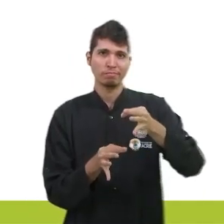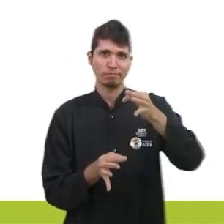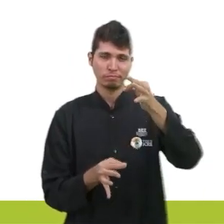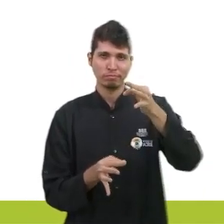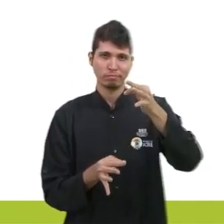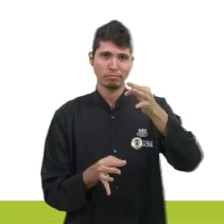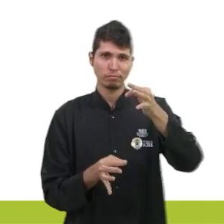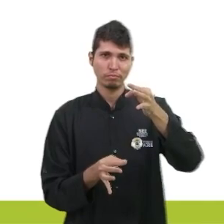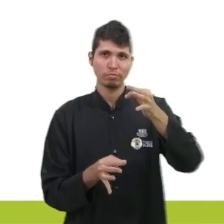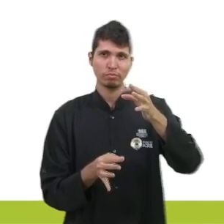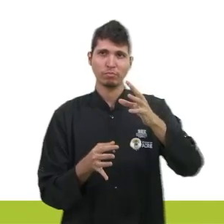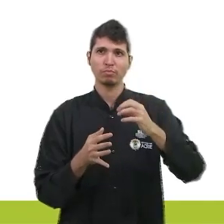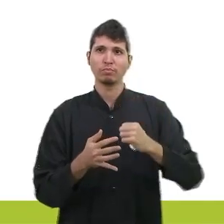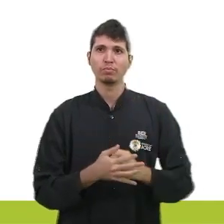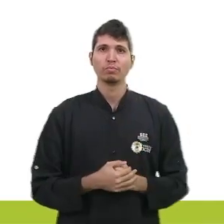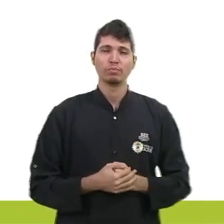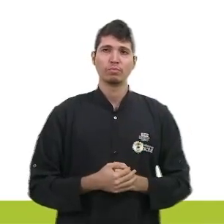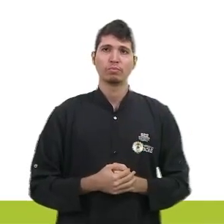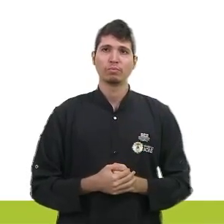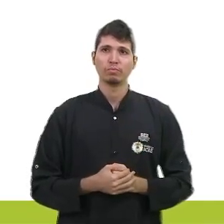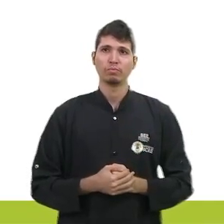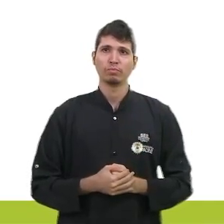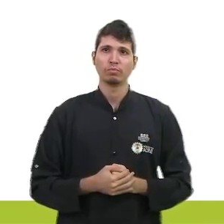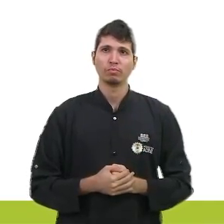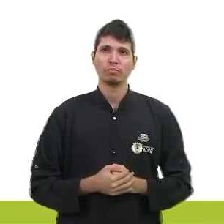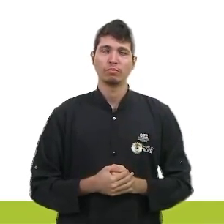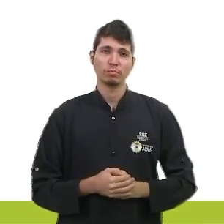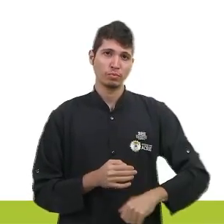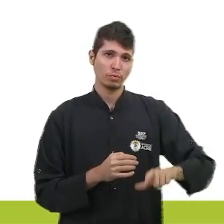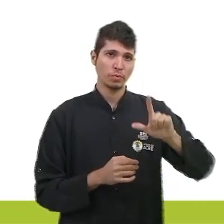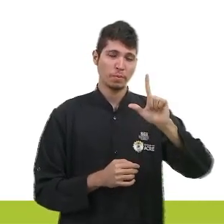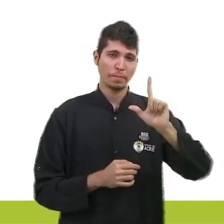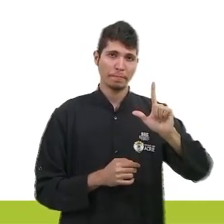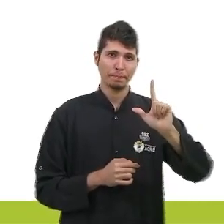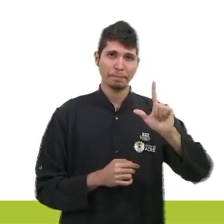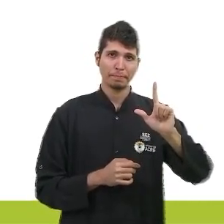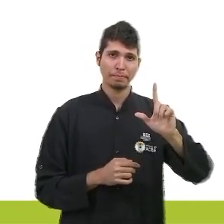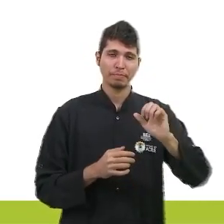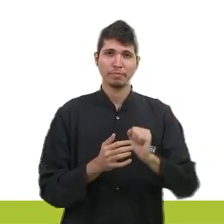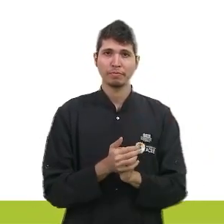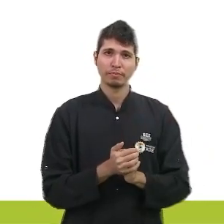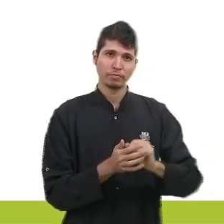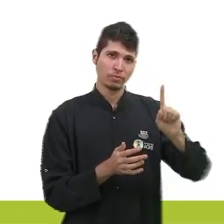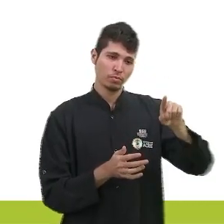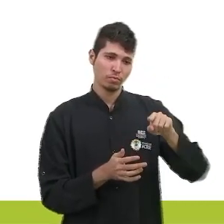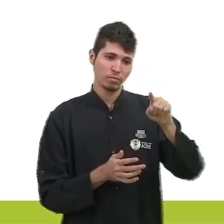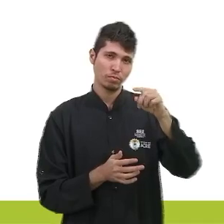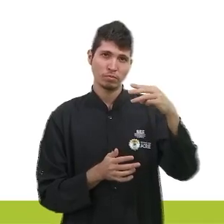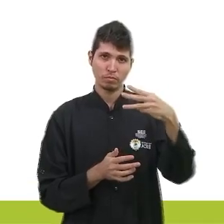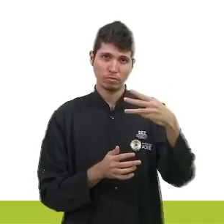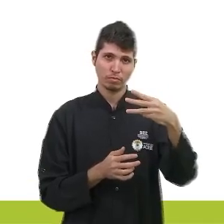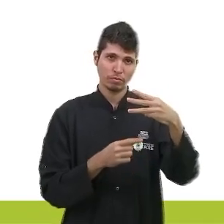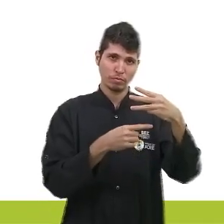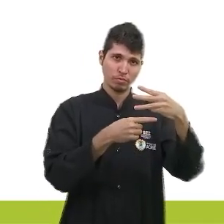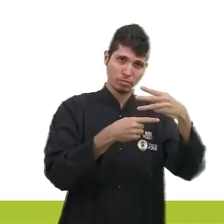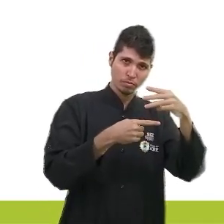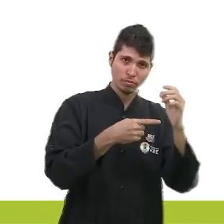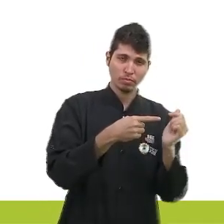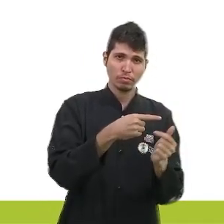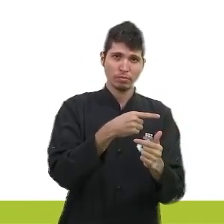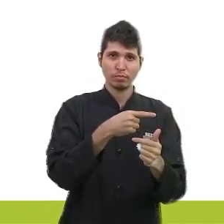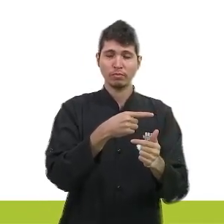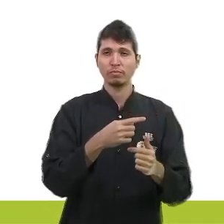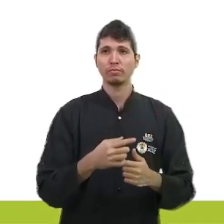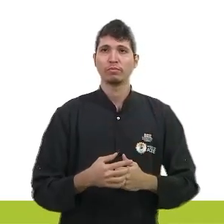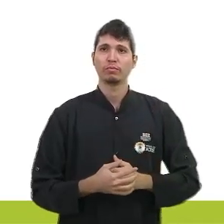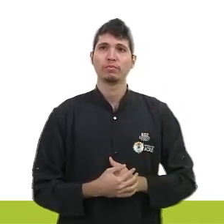aqui. O valor do lado, que é L, multiplicado pela raiz de 3, dividido para 2. Vamos guardar esse valor, porque agora